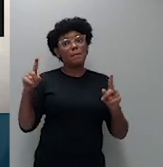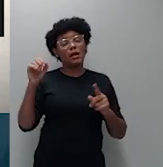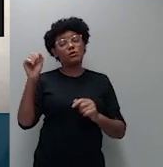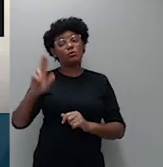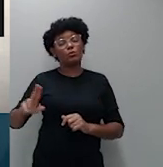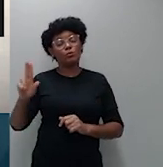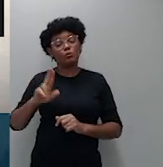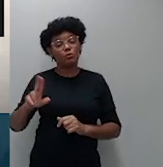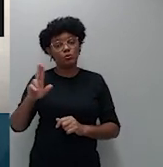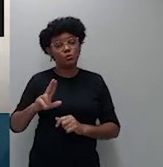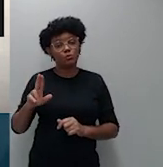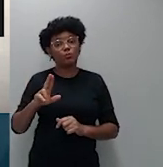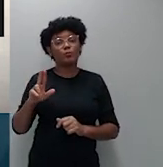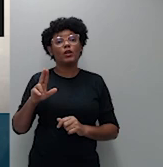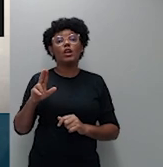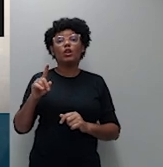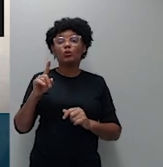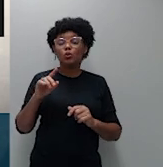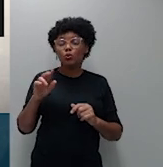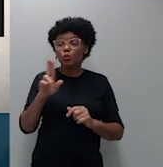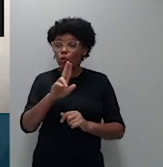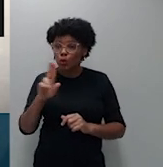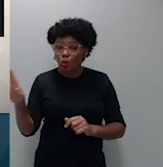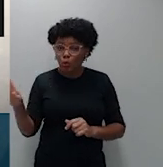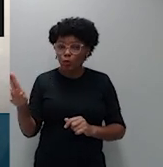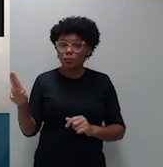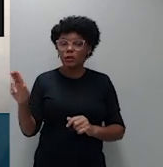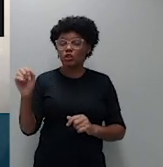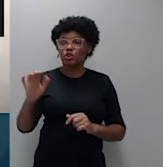de modo geral